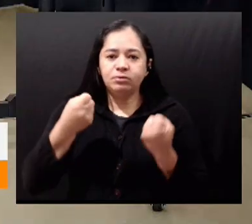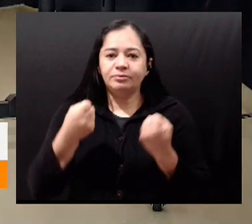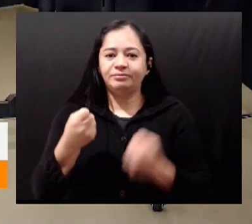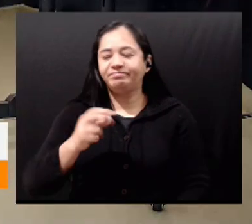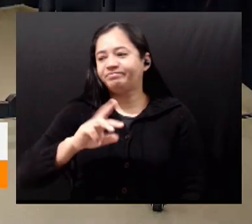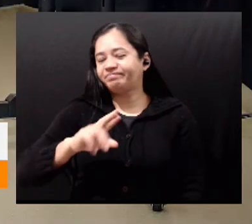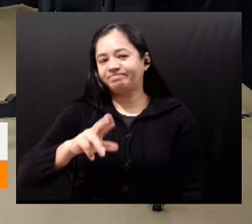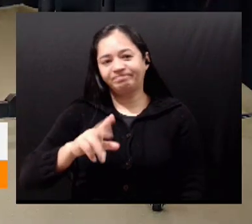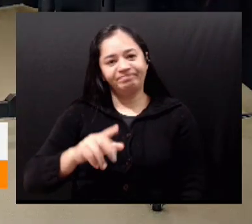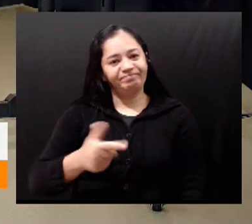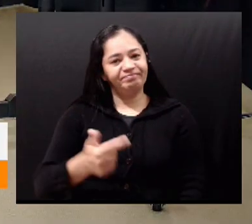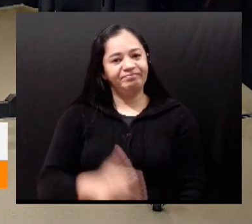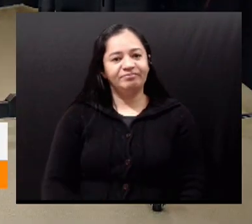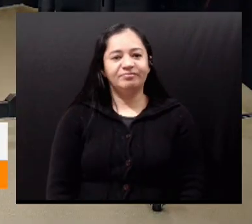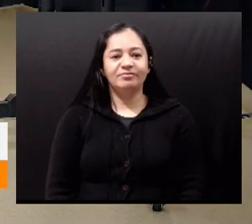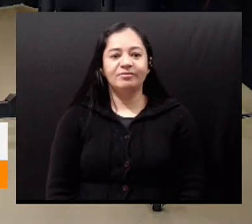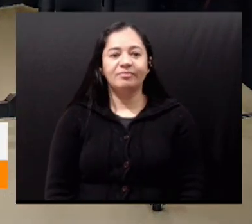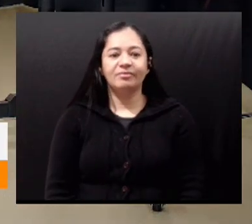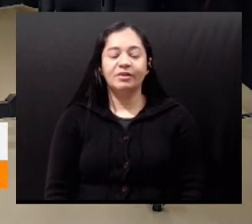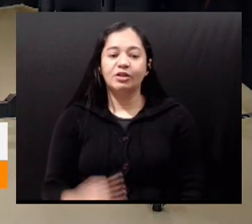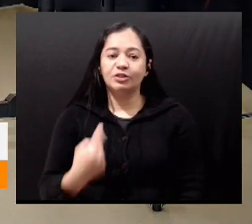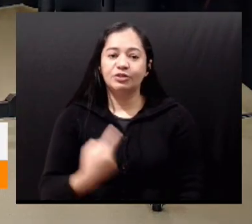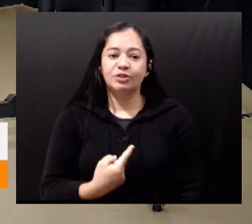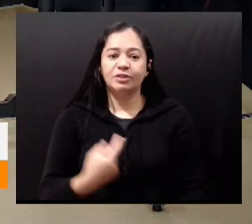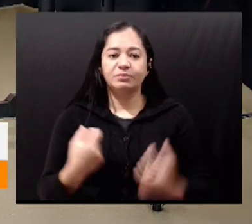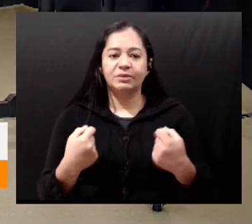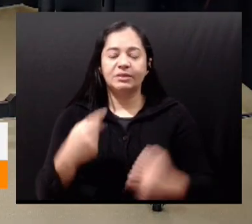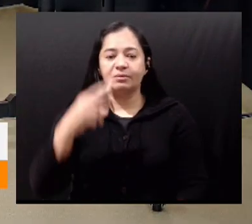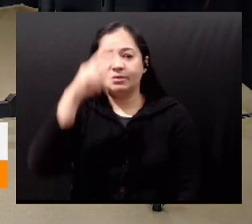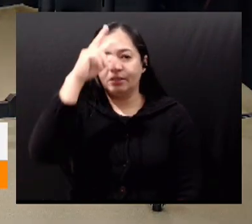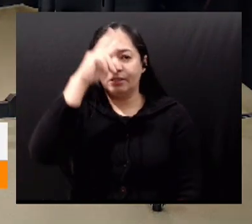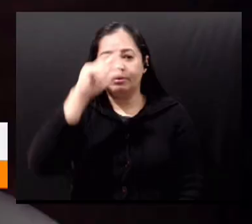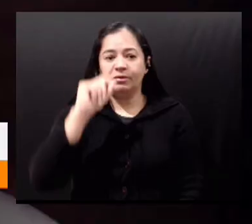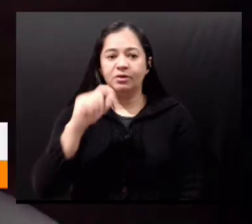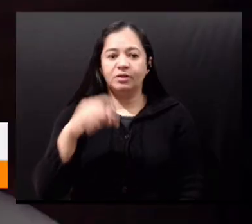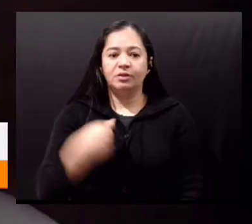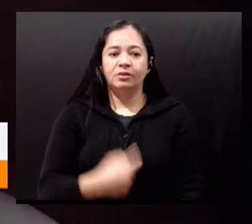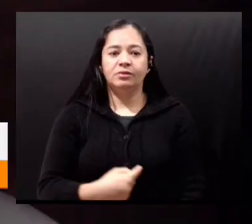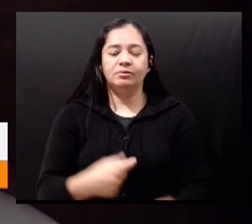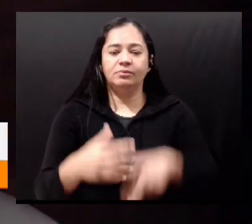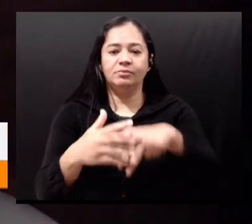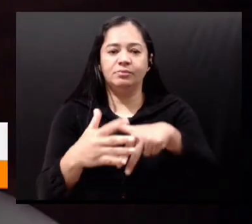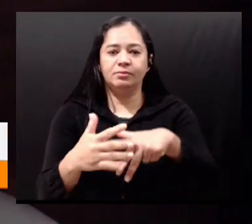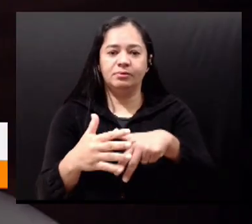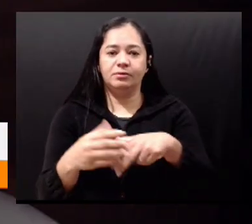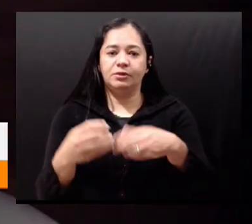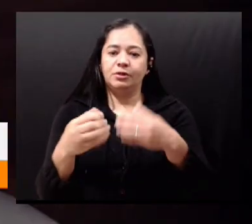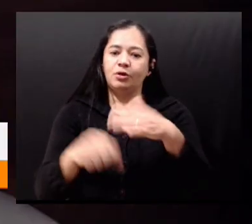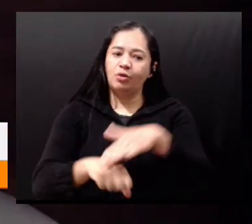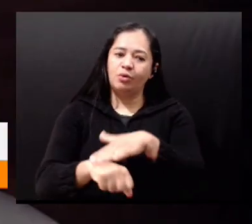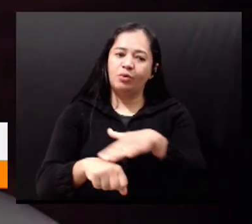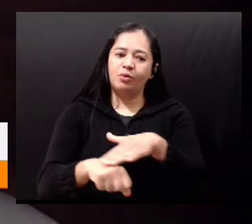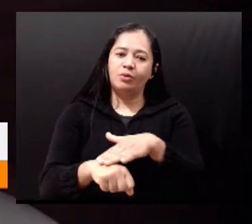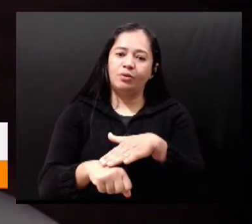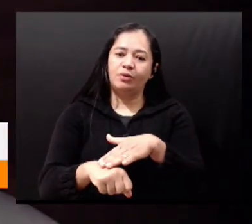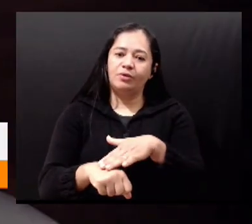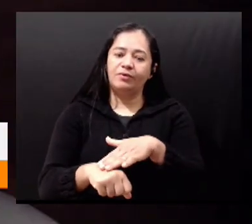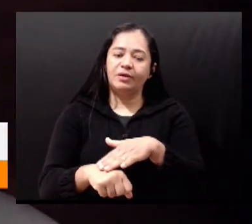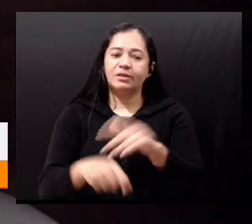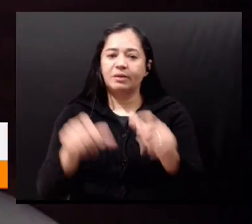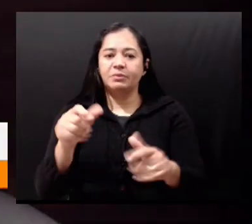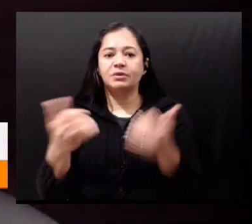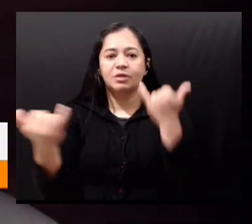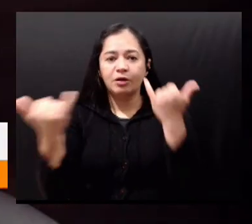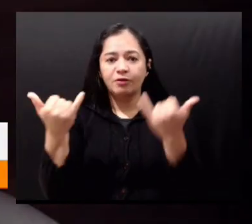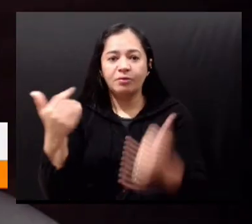cerebralmente, né, a gente é. precisa lembrar e, às vezes, meus pacientes, quando eu trago, né, eu converso com alguém que não tem essa informação, o cérebro